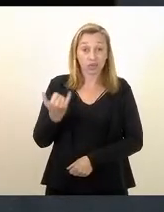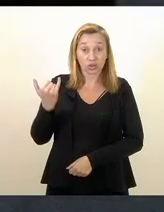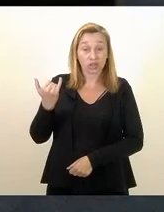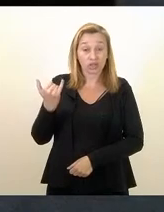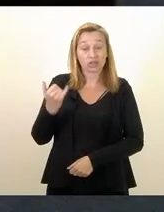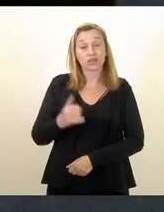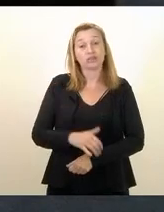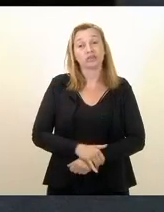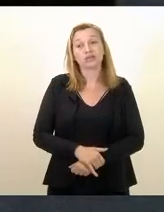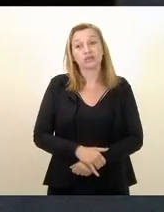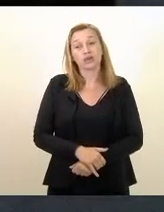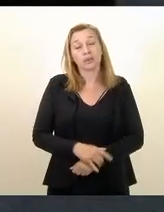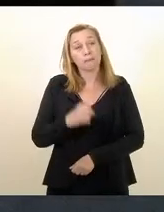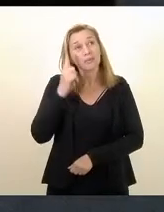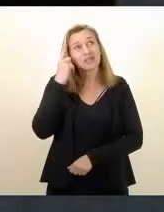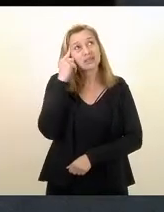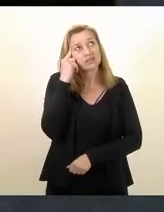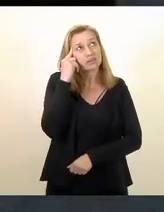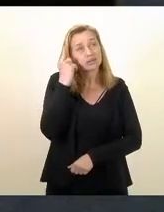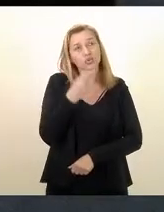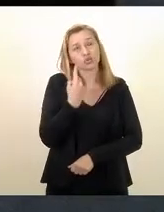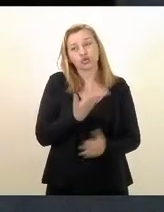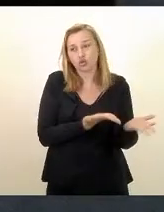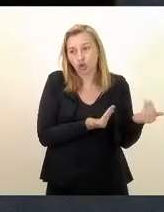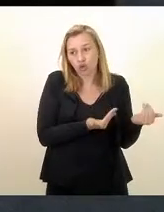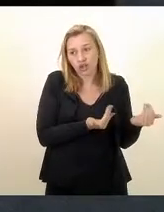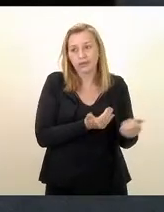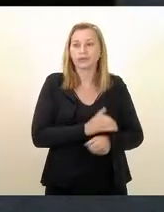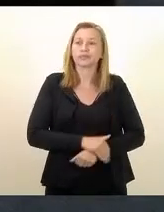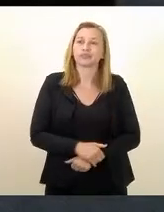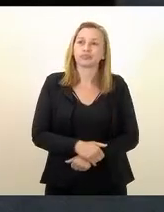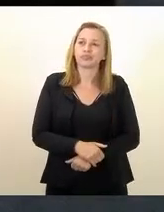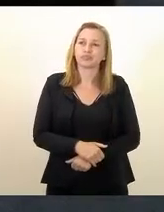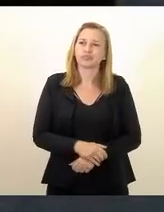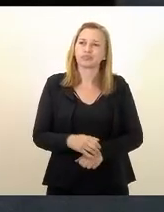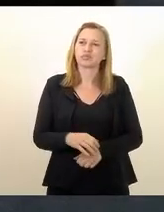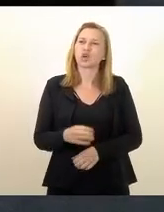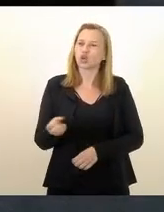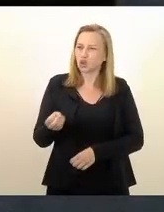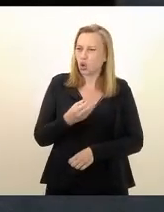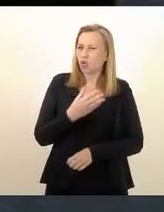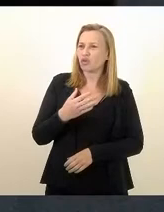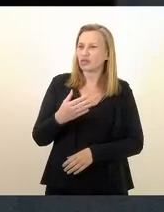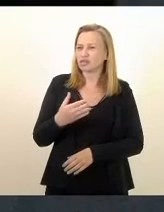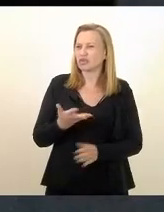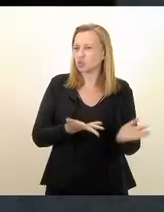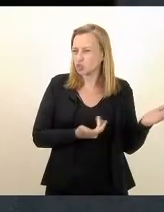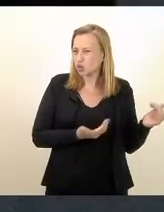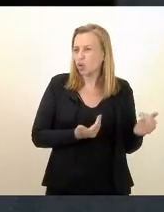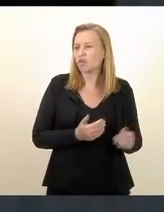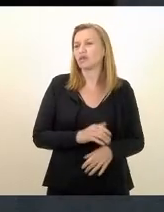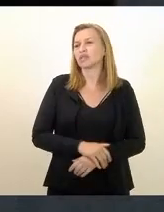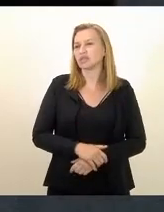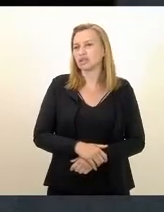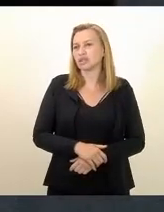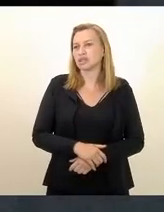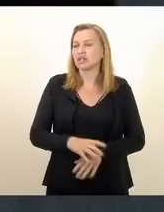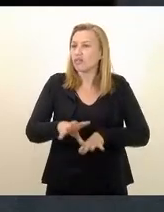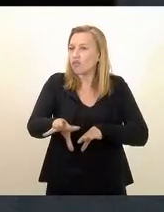pensando nos nossos jovens nas futuras gerações na formação